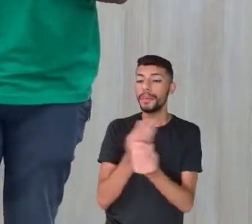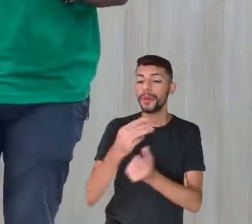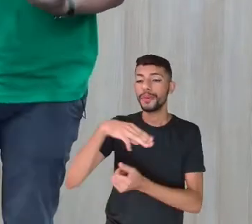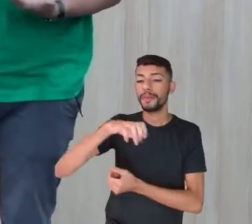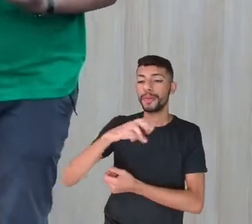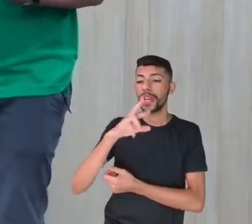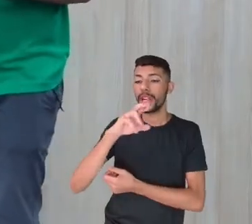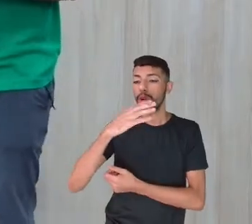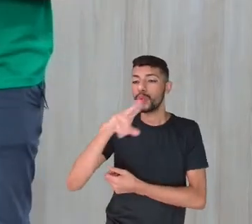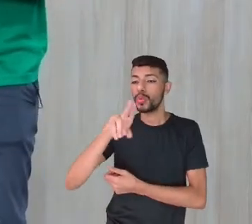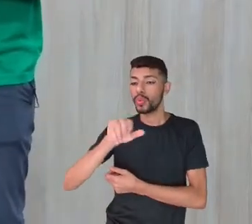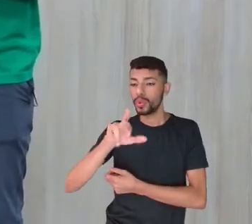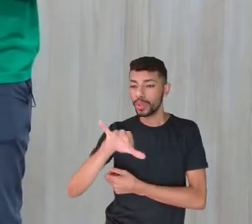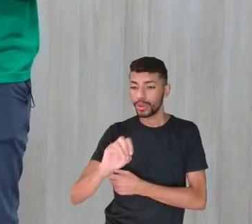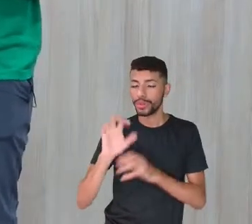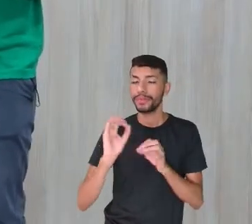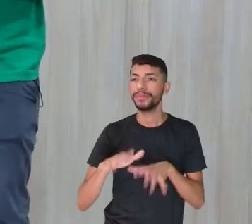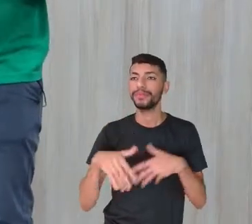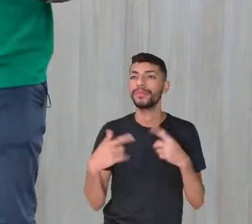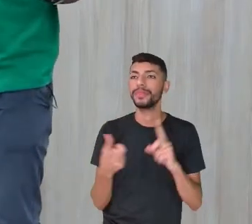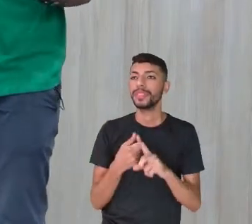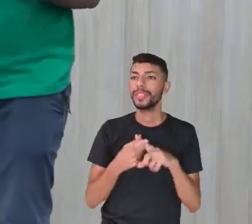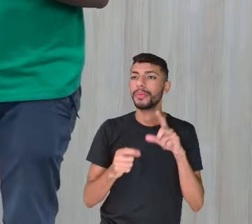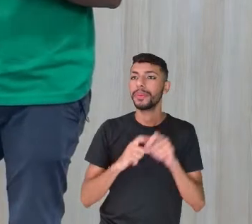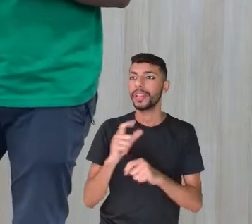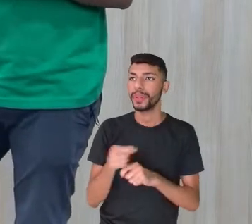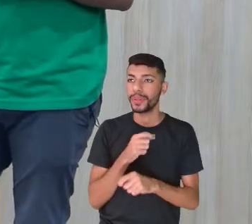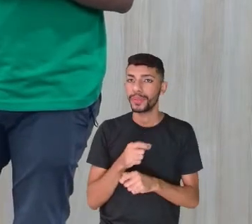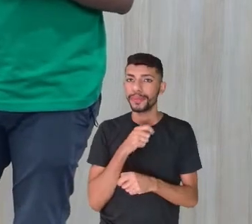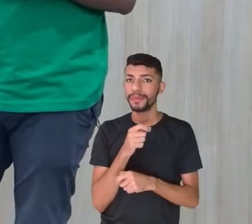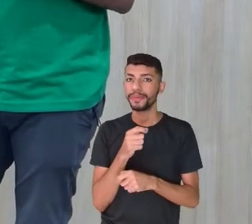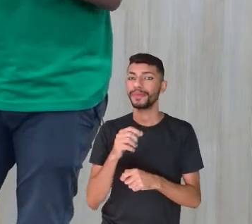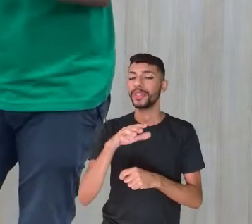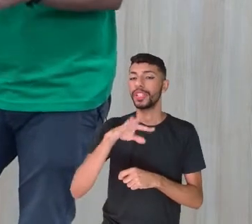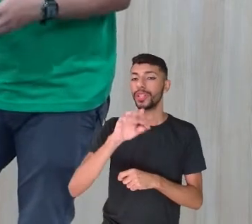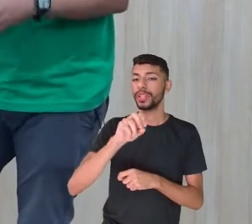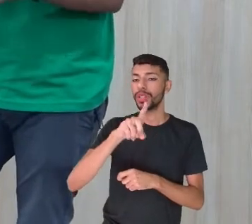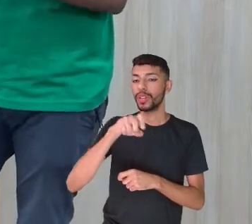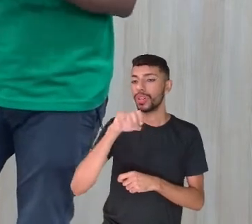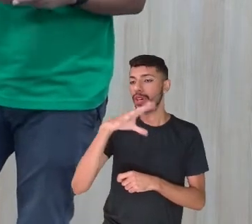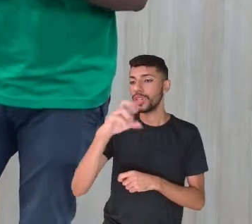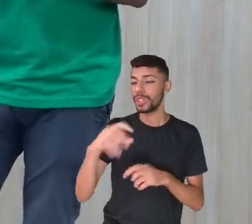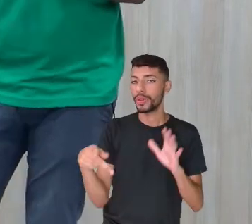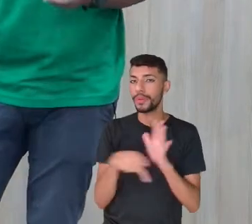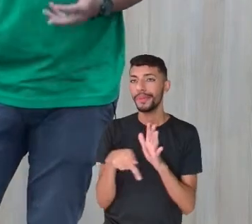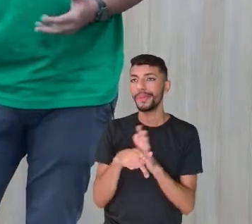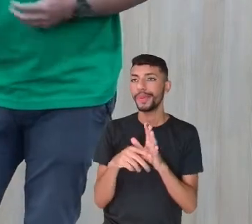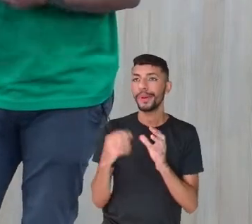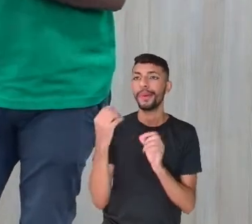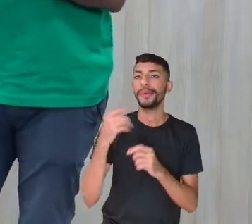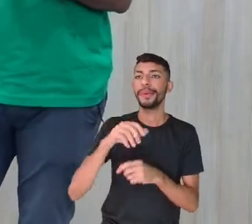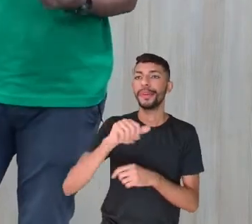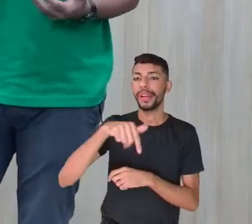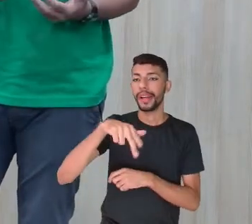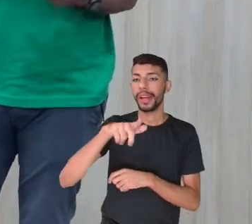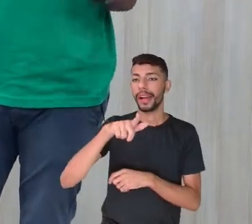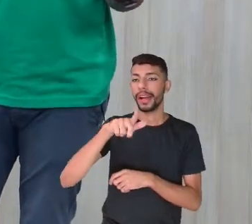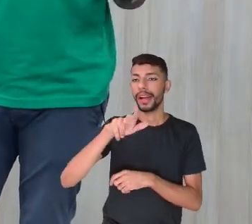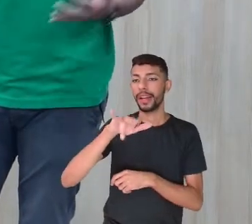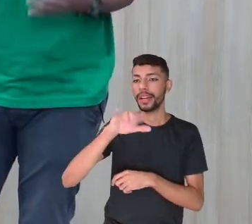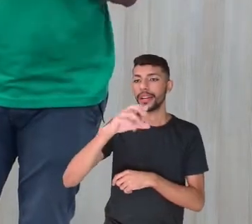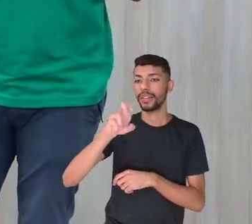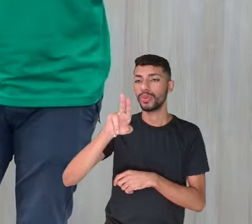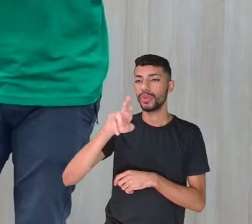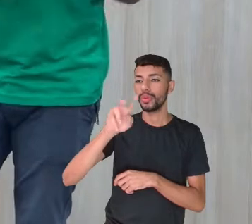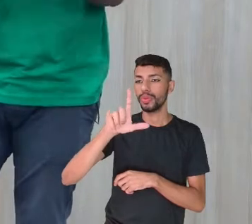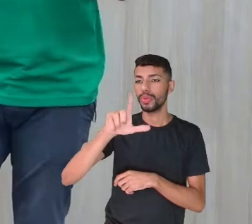Além dos agrotóxicos da agricultura, a gente também tem que lidar, né, principalmente nas regiões de